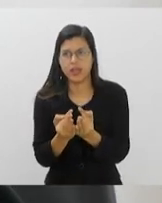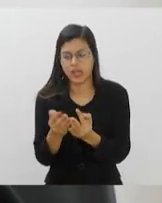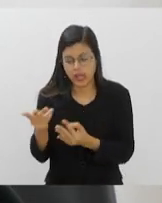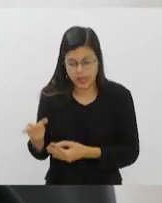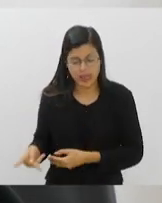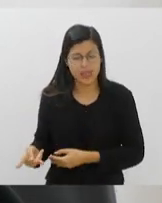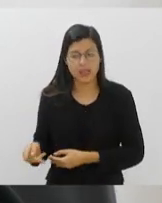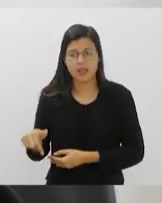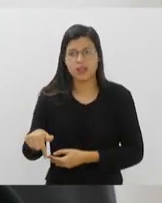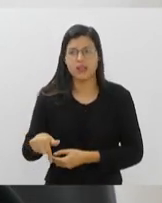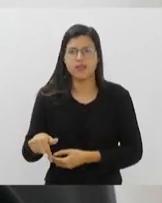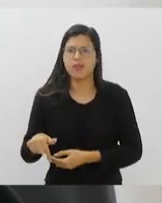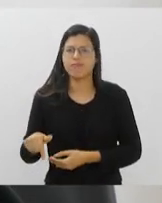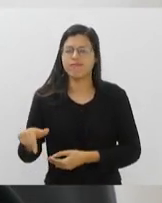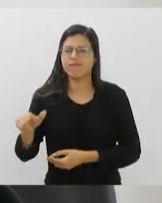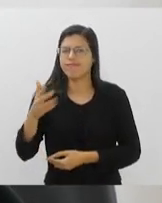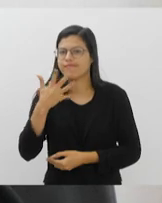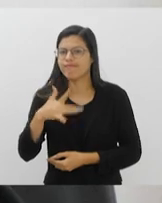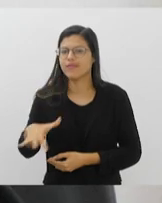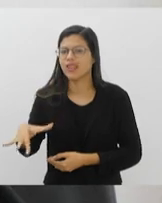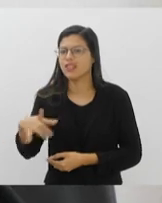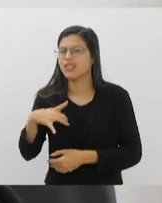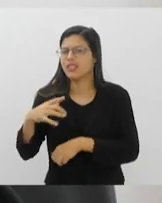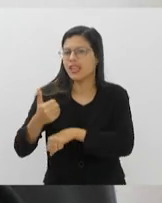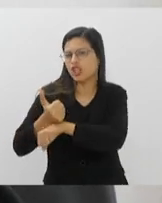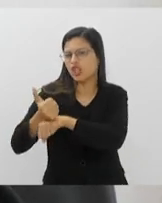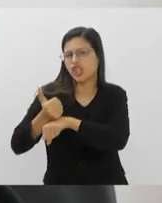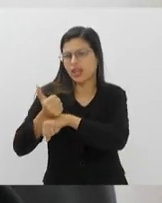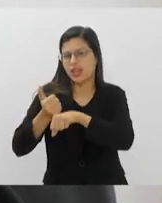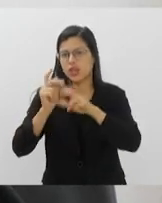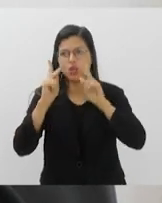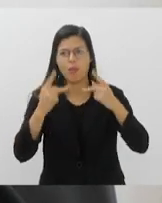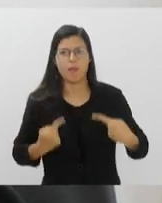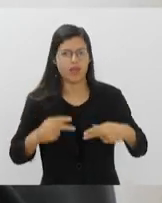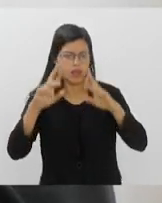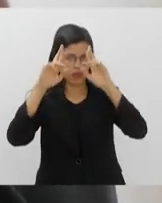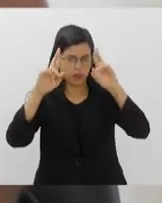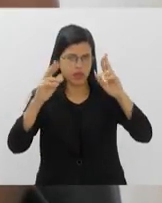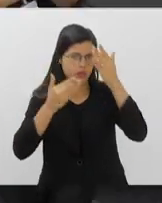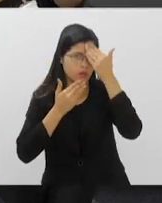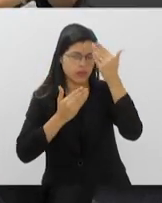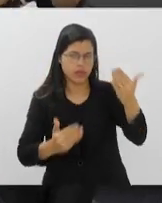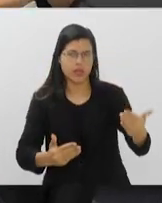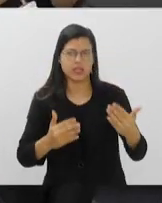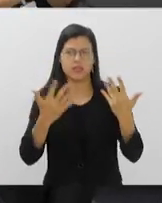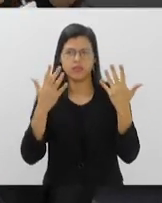dela uma pessoa com a sua dignidade humana respeitada muito